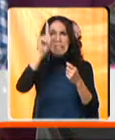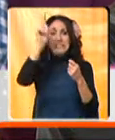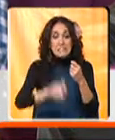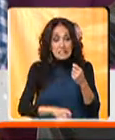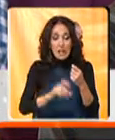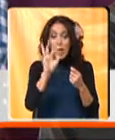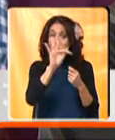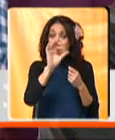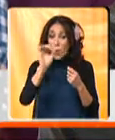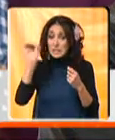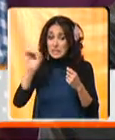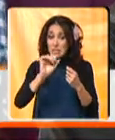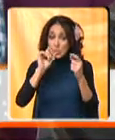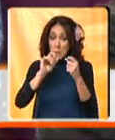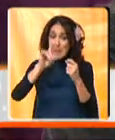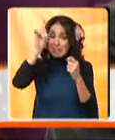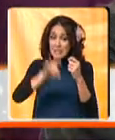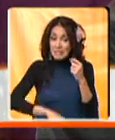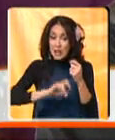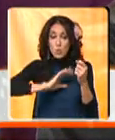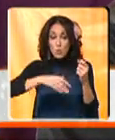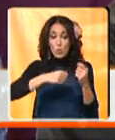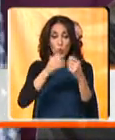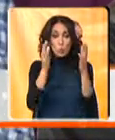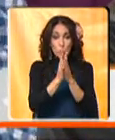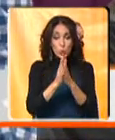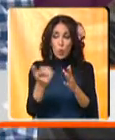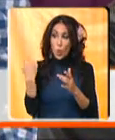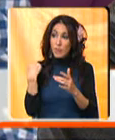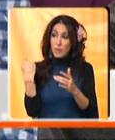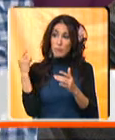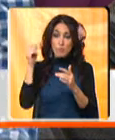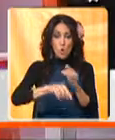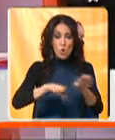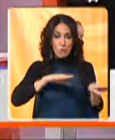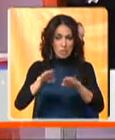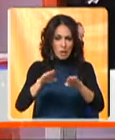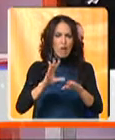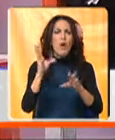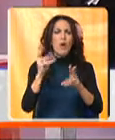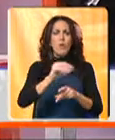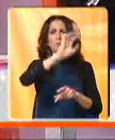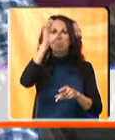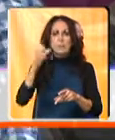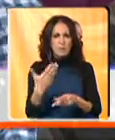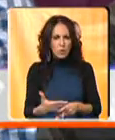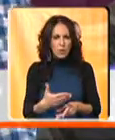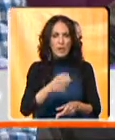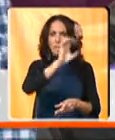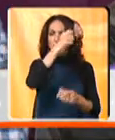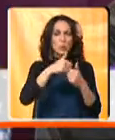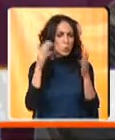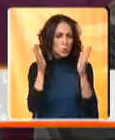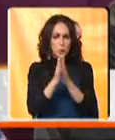A sério? De todo o mundo. Eu estive na Itália, vim ontem da Itália. Aliás, as suas clínicas estão em quantos países neste momento? Neste momento estão nos continentes